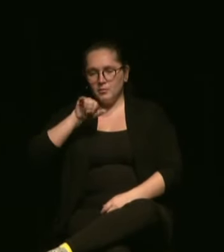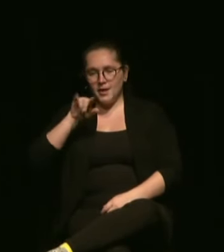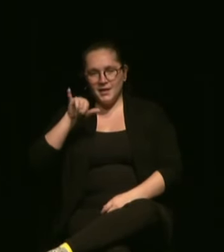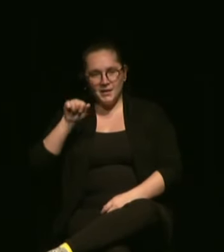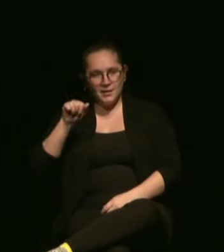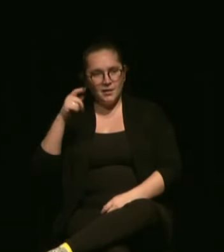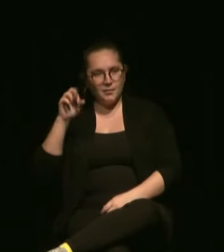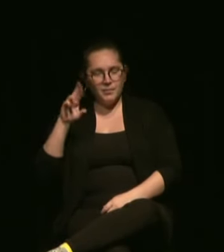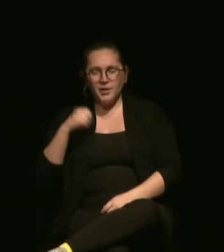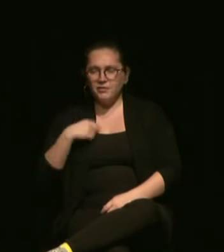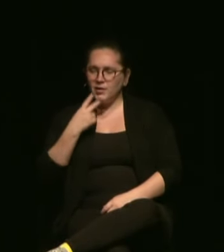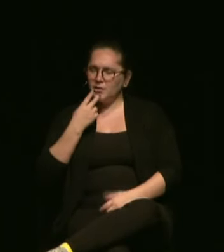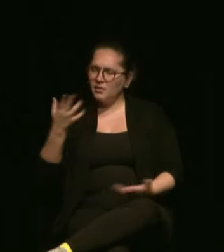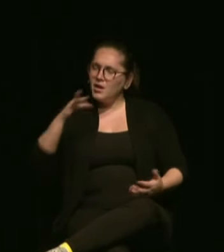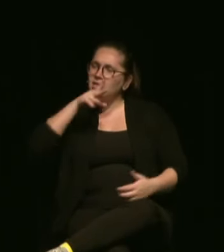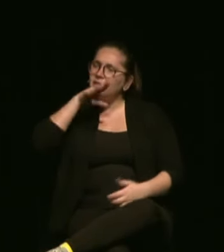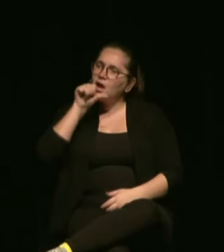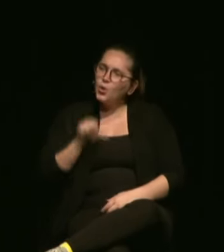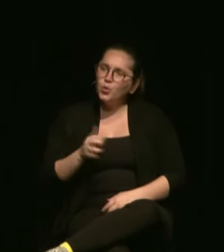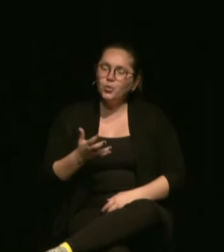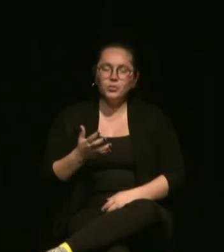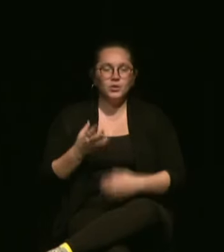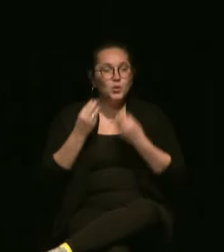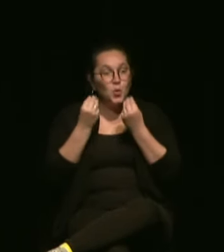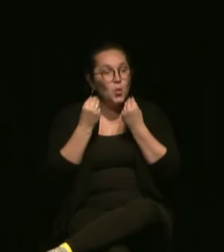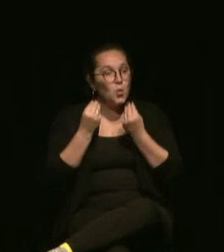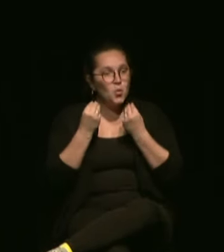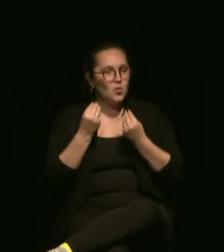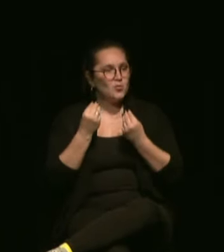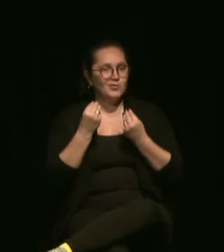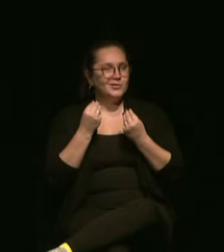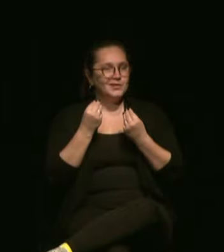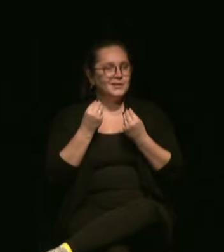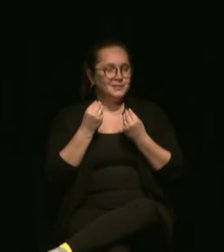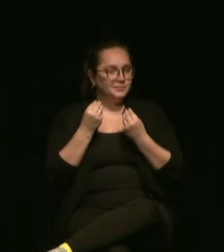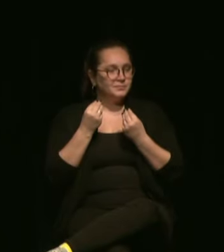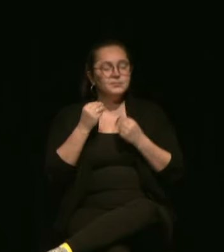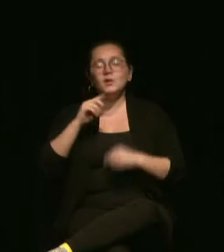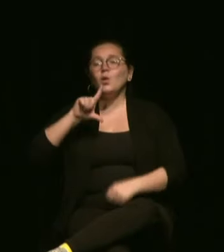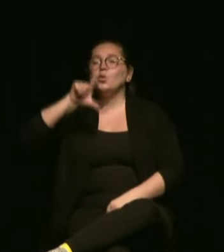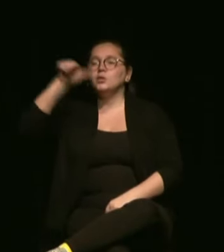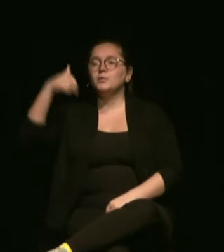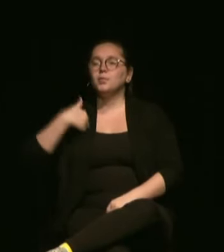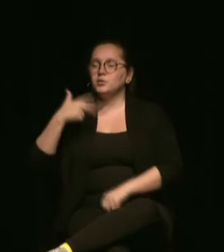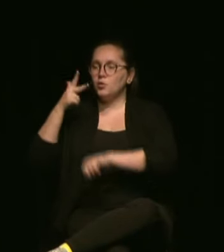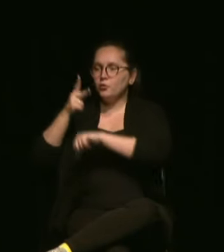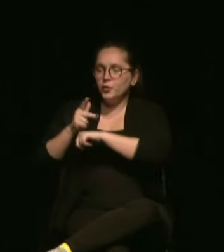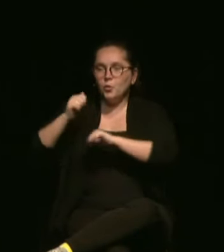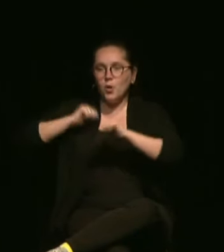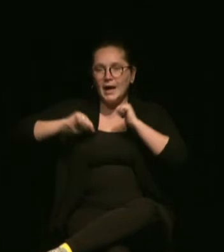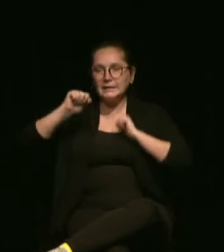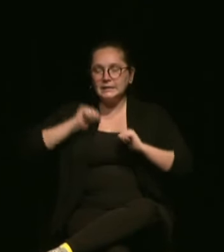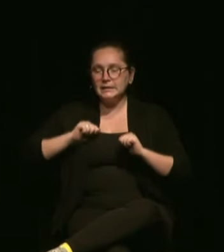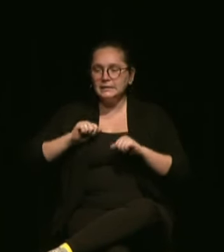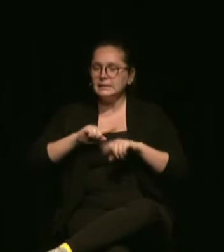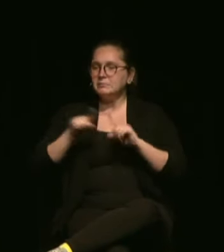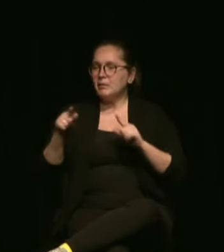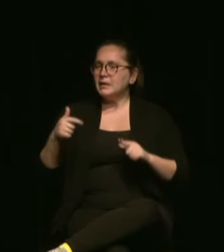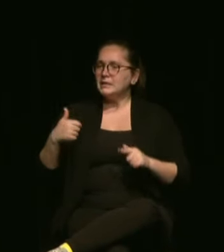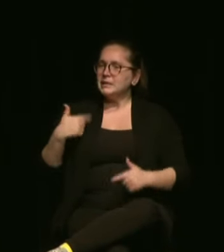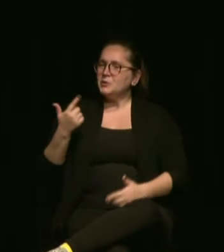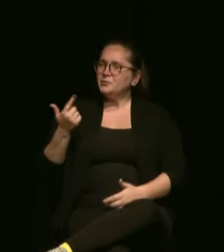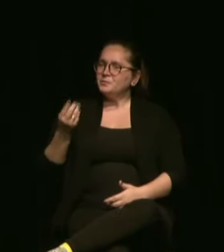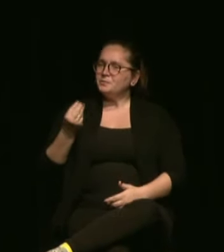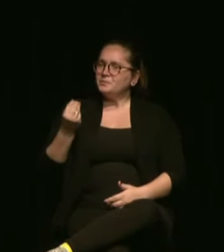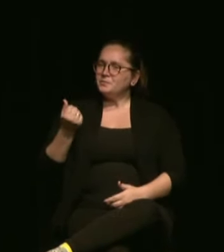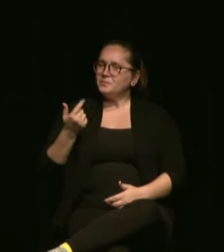não sabia como fazer isso, entende? Como é que depois eu filmo uma atriz e ela não rende bem e eu corto